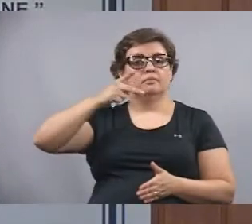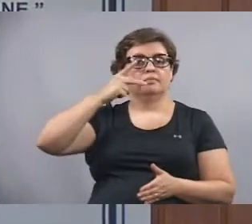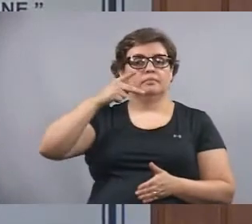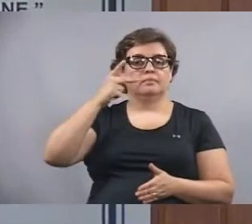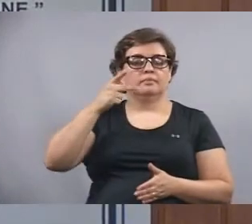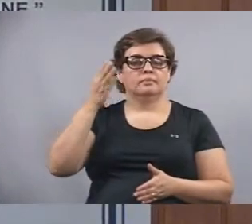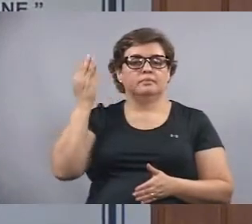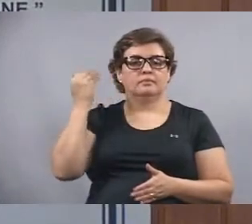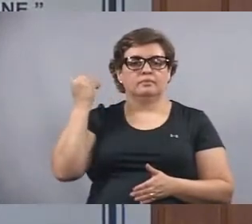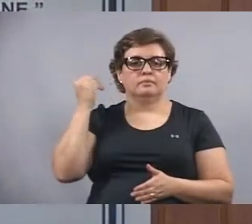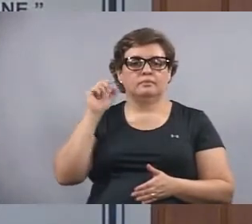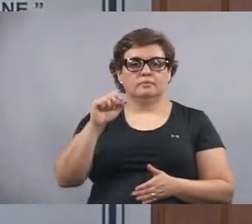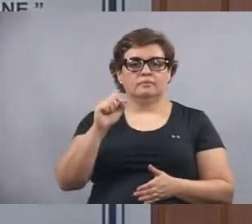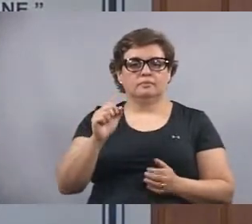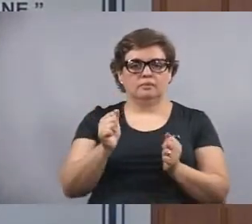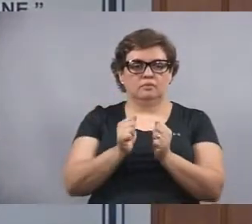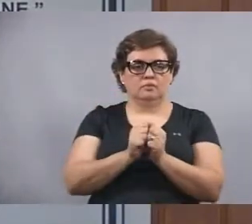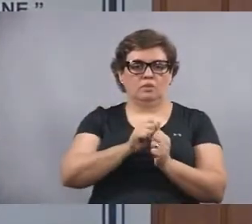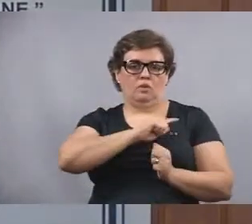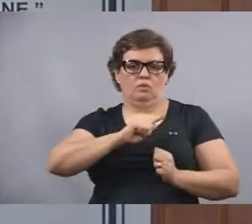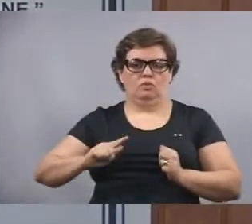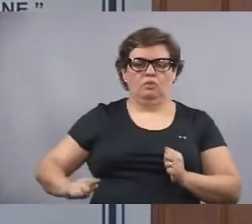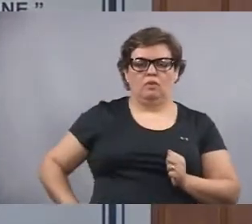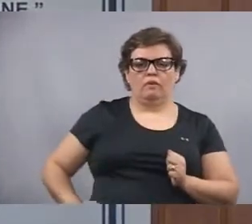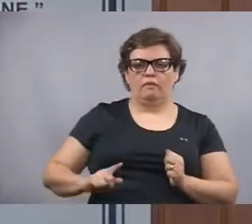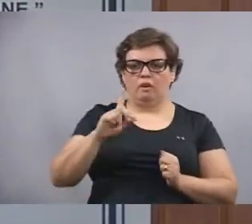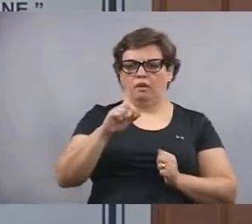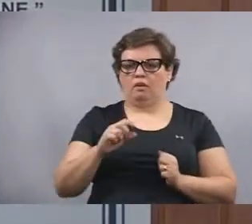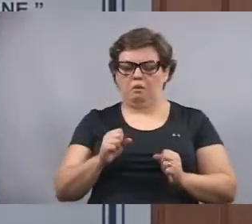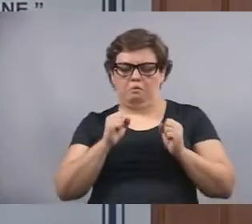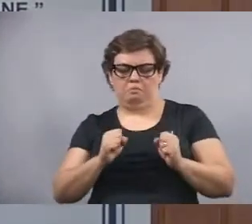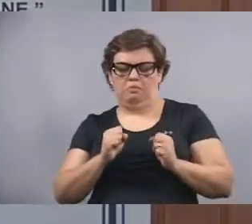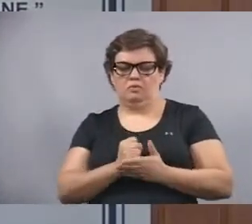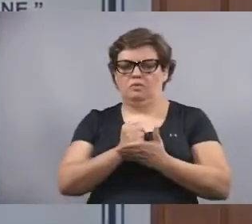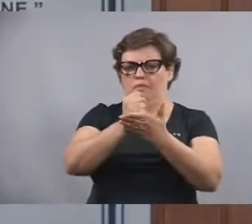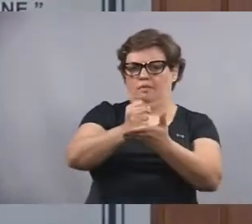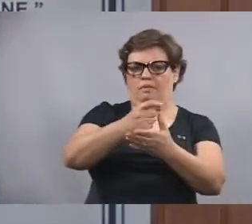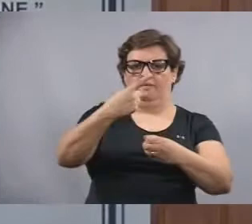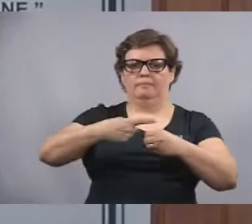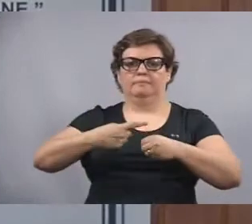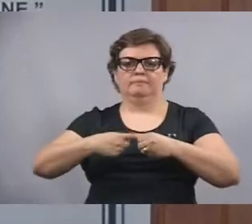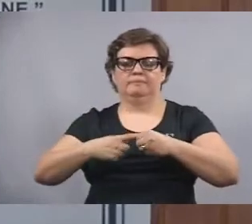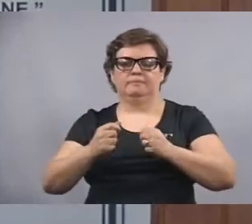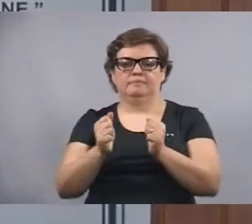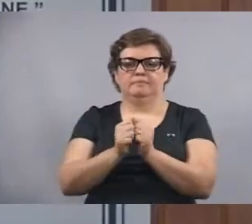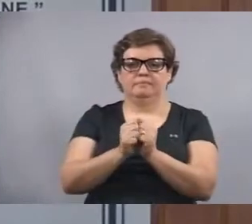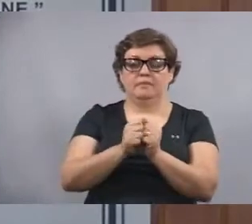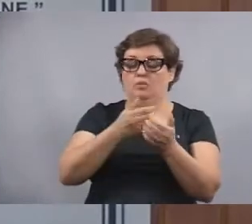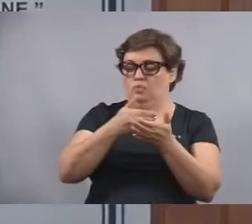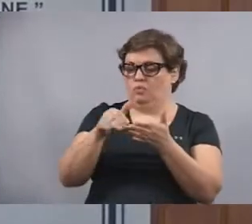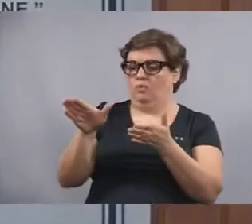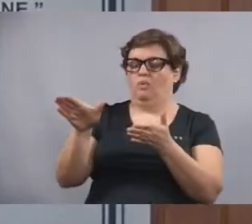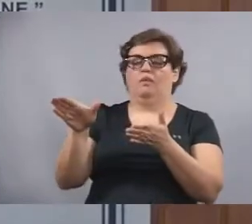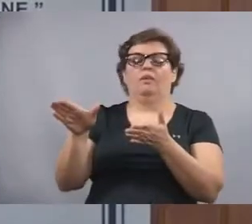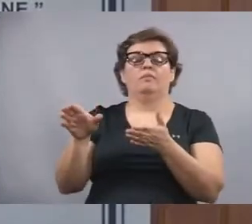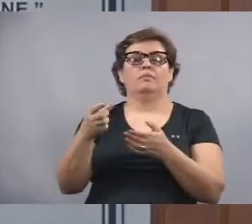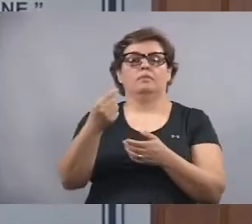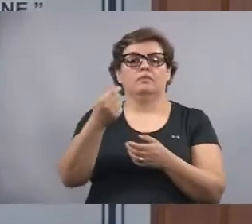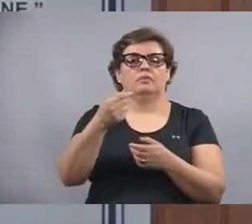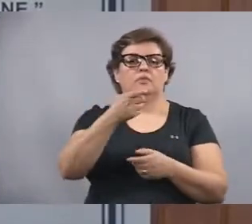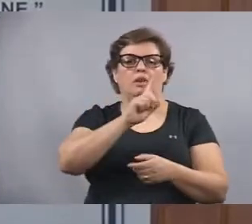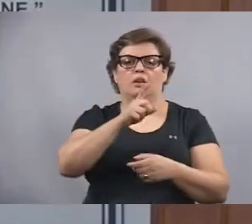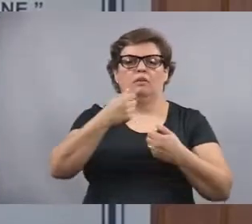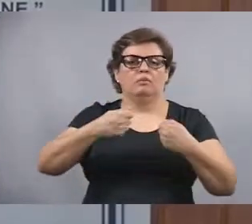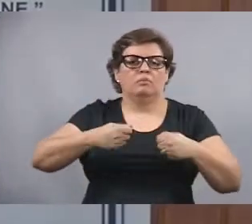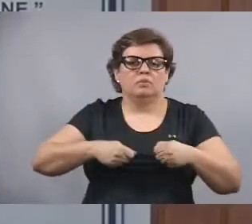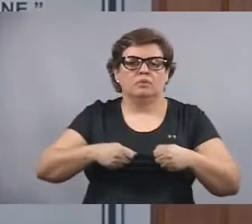dizia-se que com gestão era possível tocar a cidade, com gestão sobrava dinheiro, que não precisava de